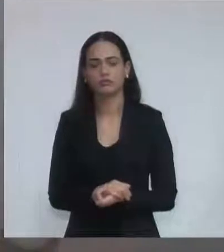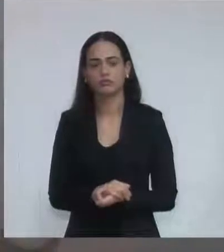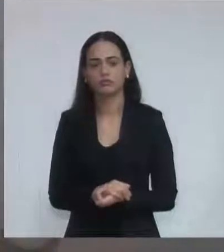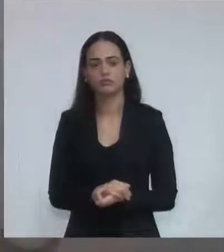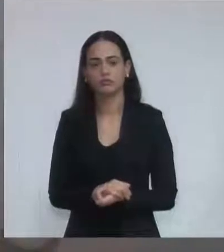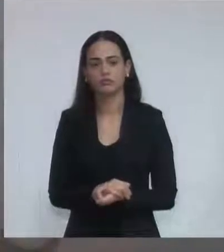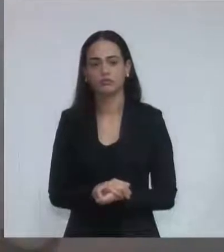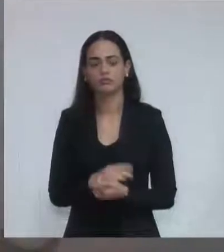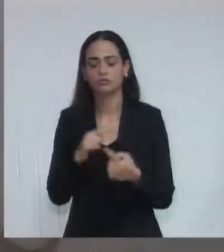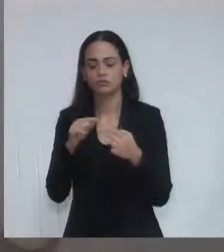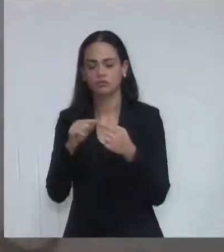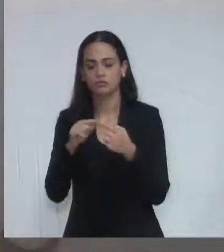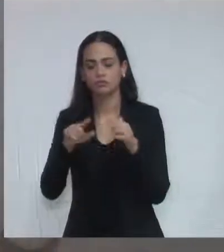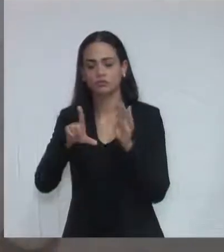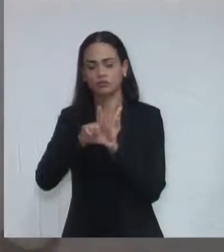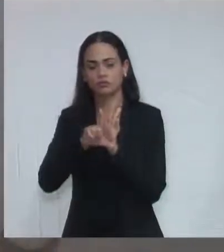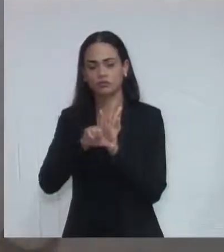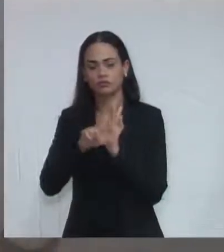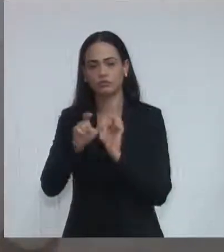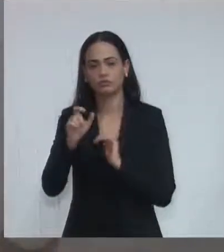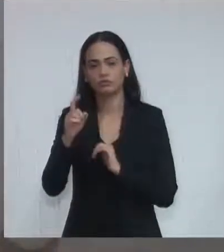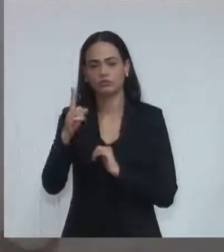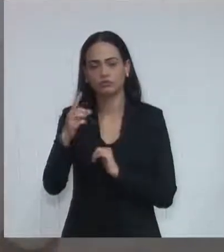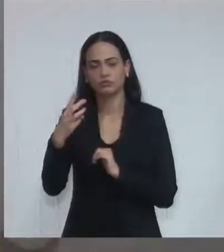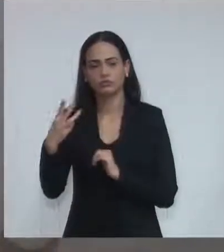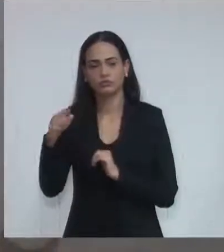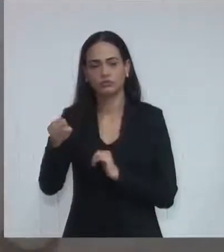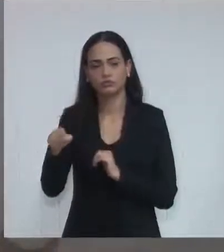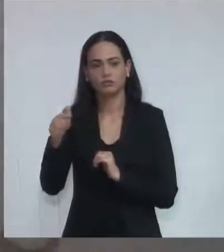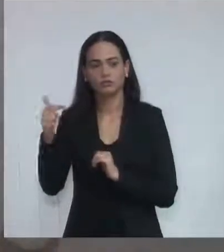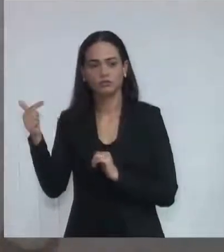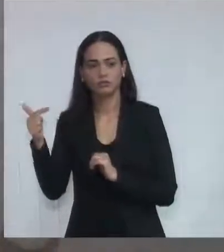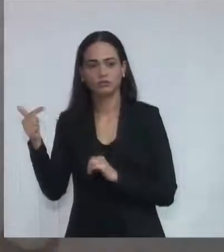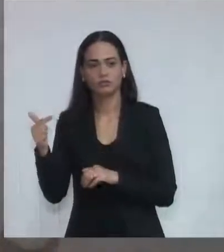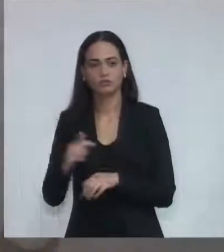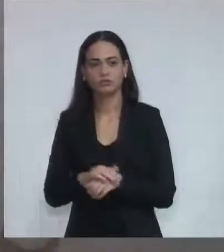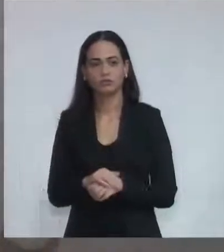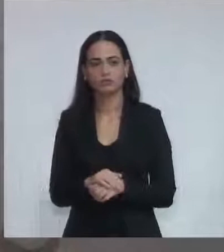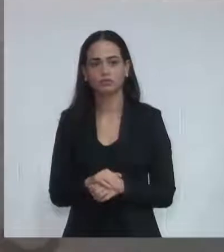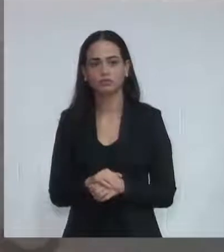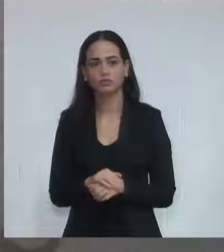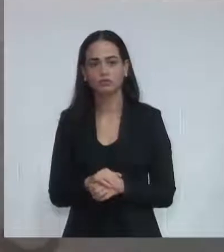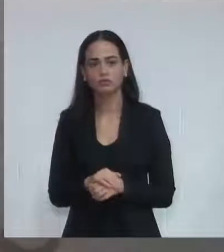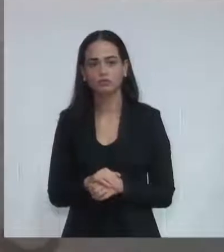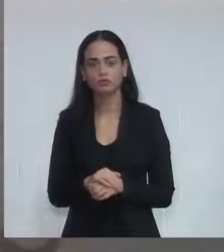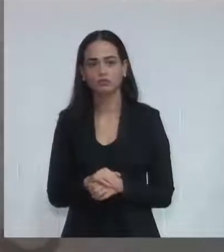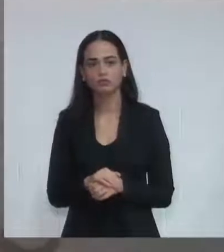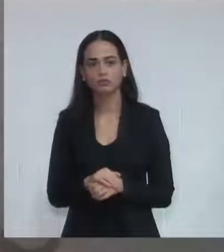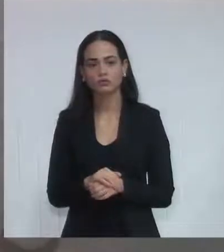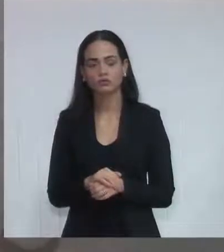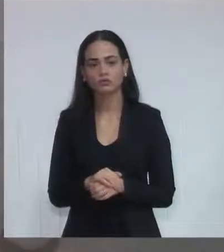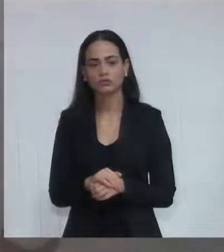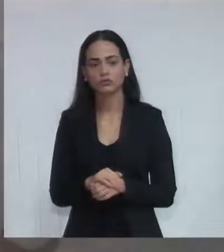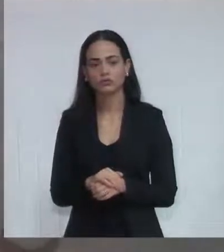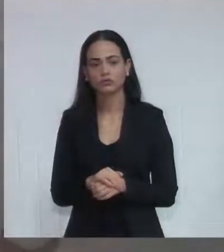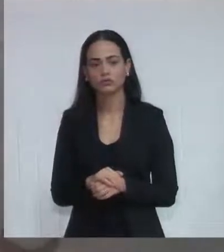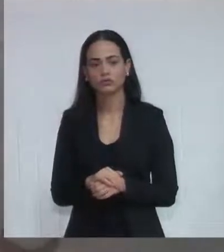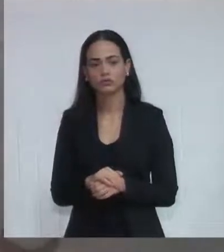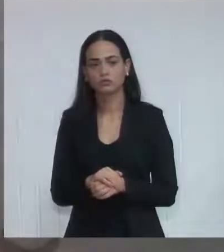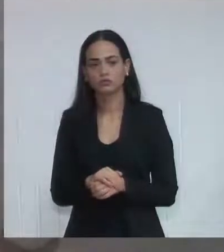a Lei 13.022, também a moção solicitando a troca de